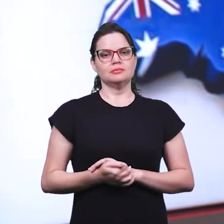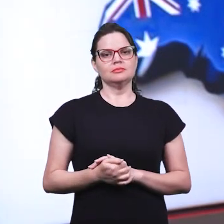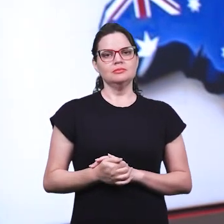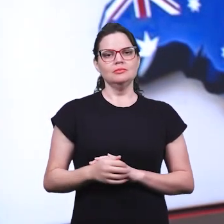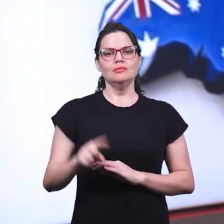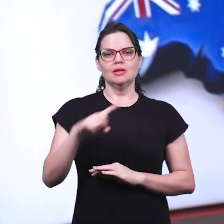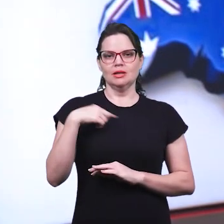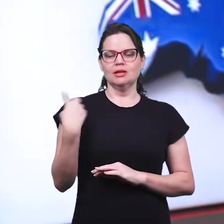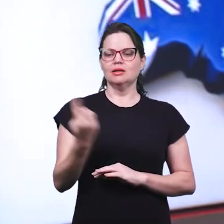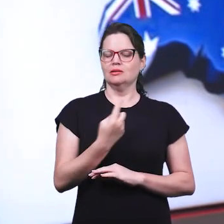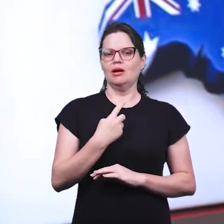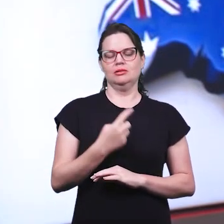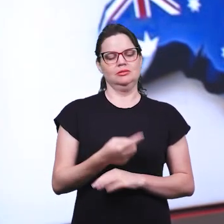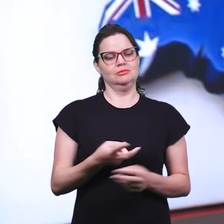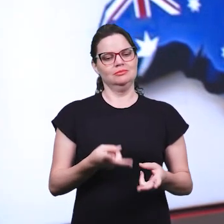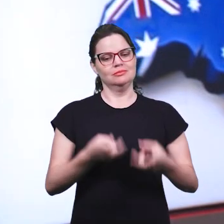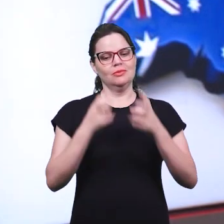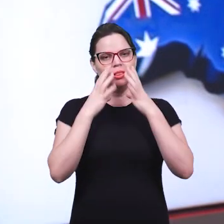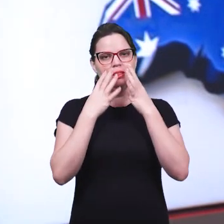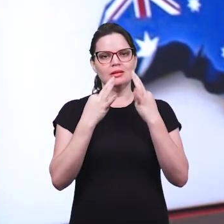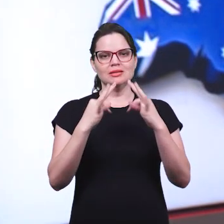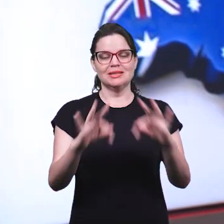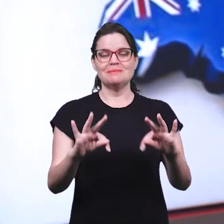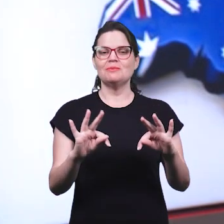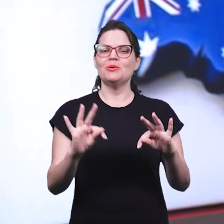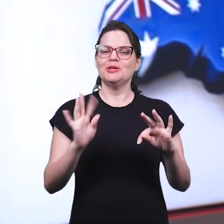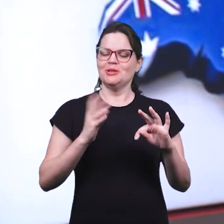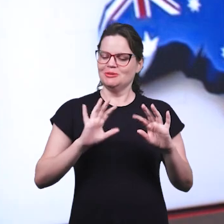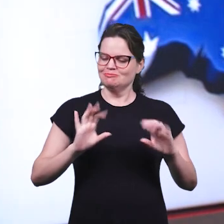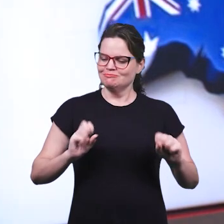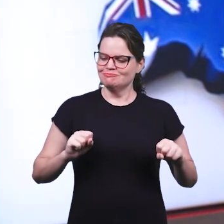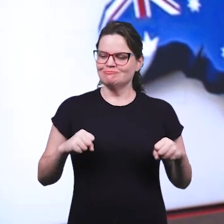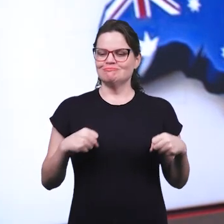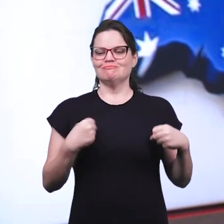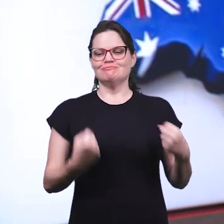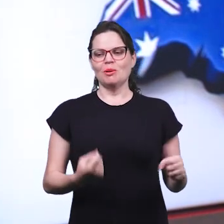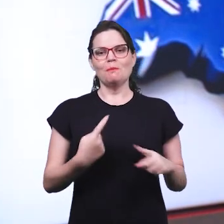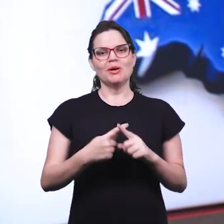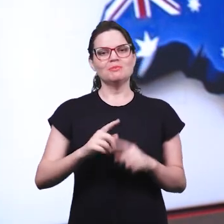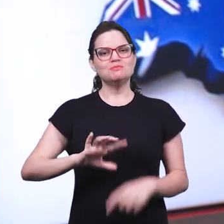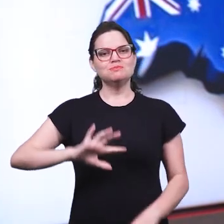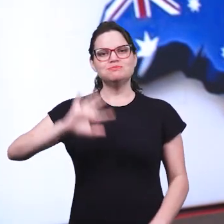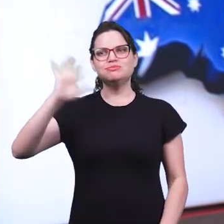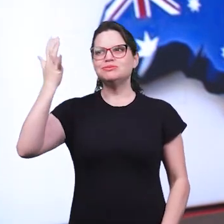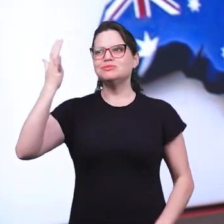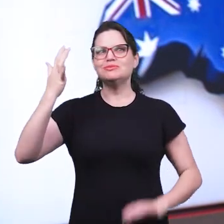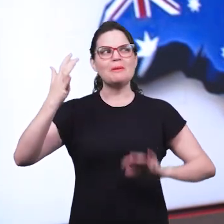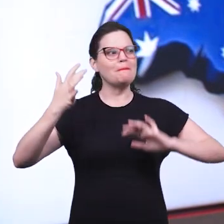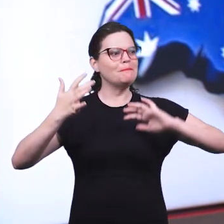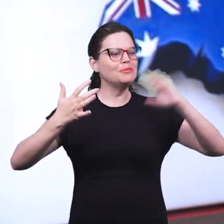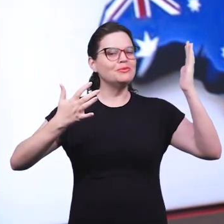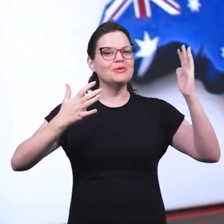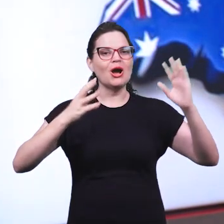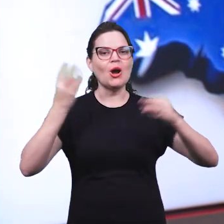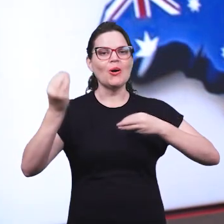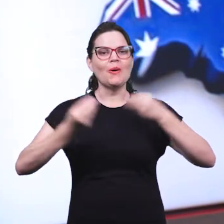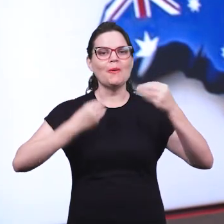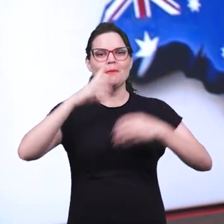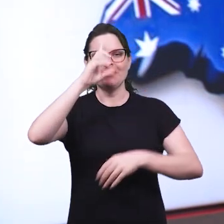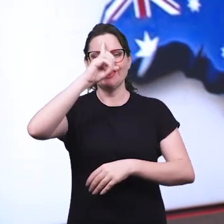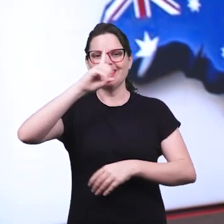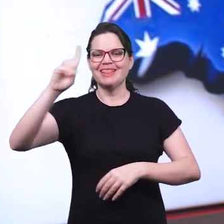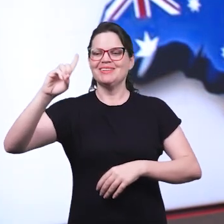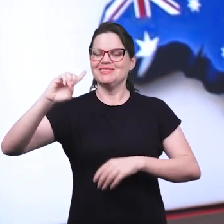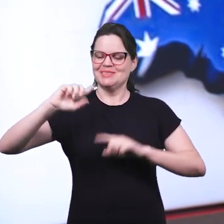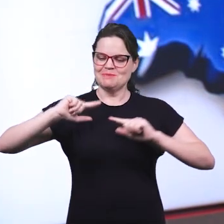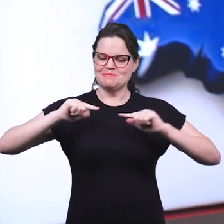nos encoraja, porque são sinais que revelam como o Senhor está constituindo um só